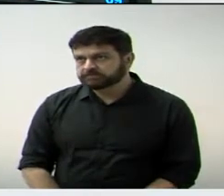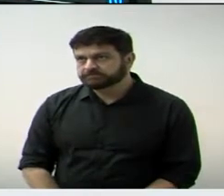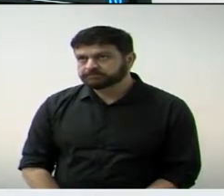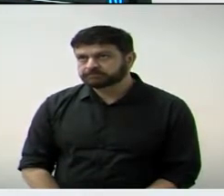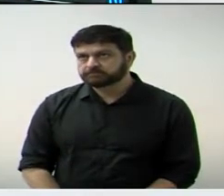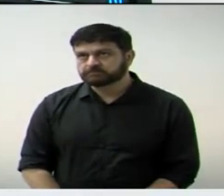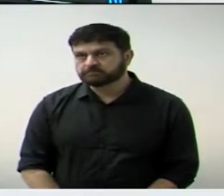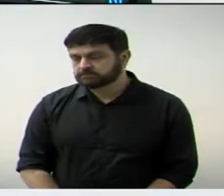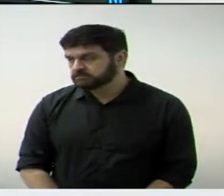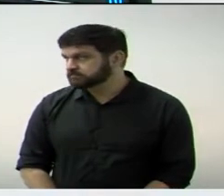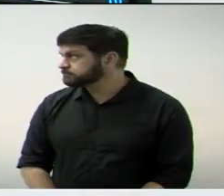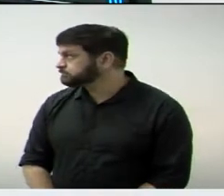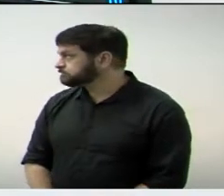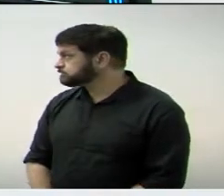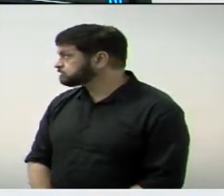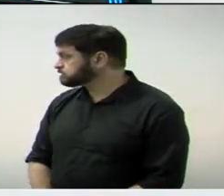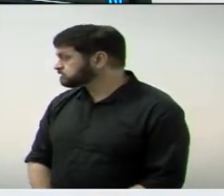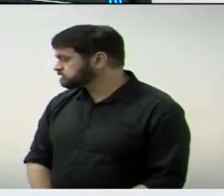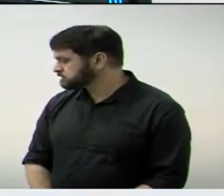Obrigado.